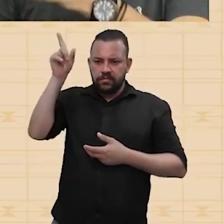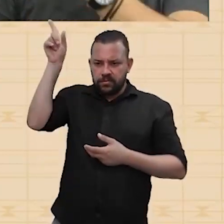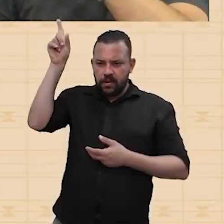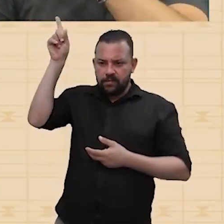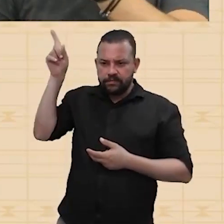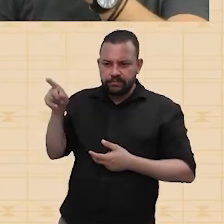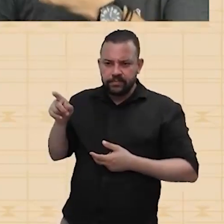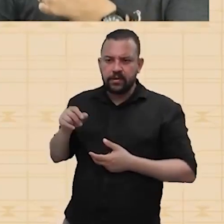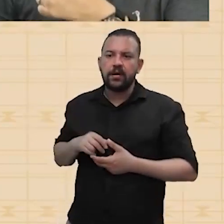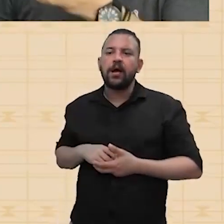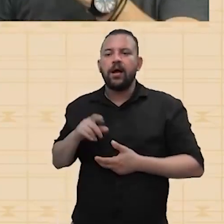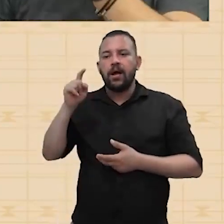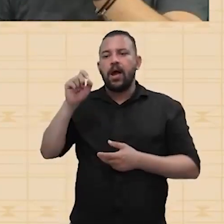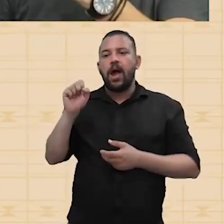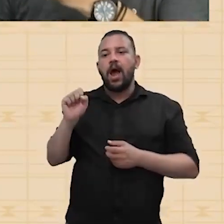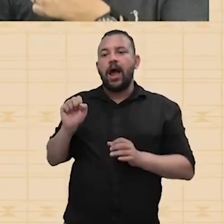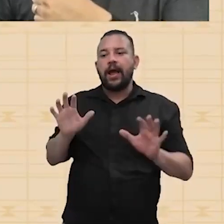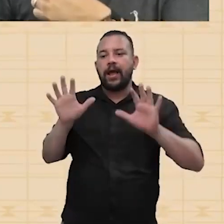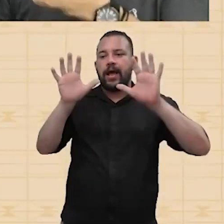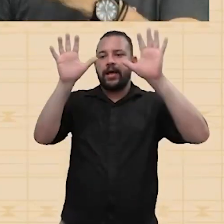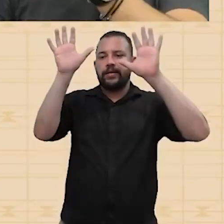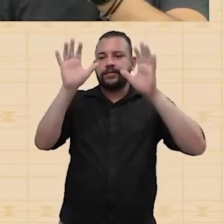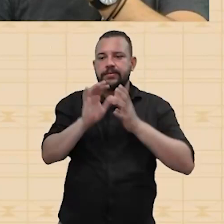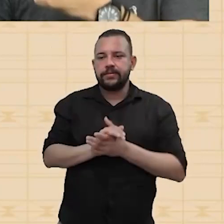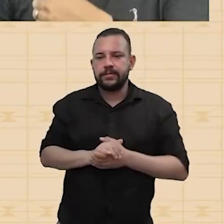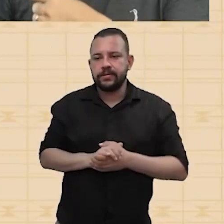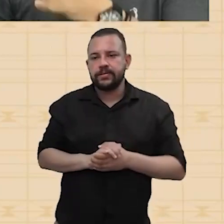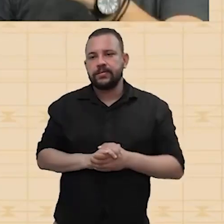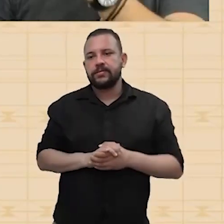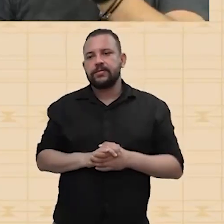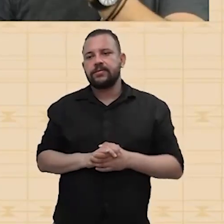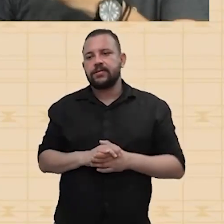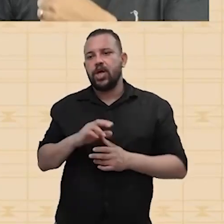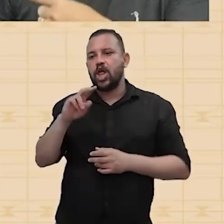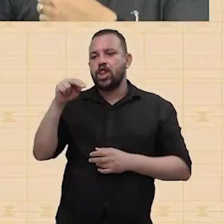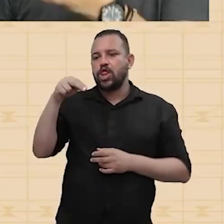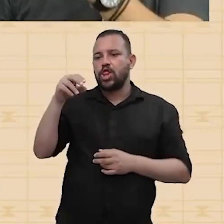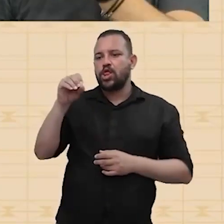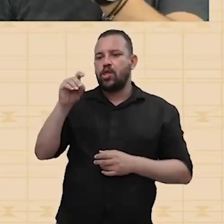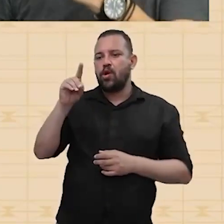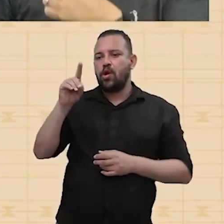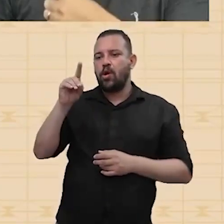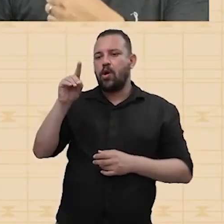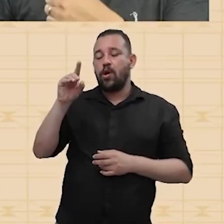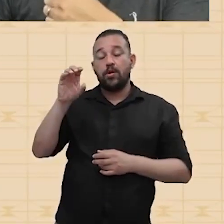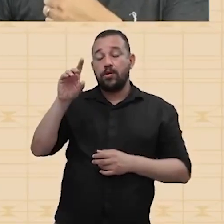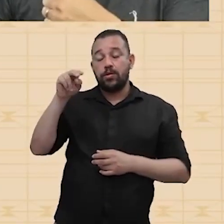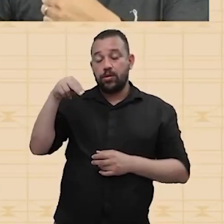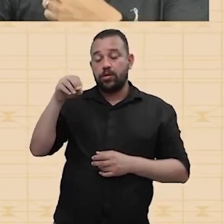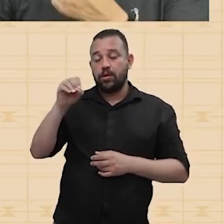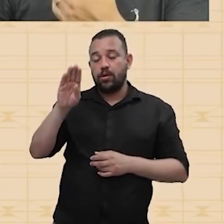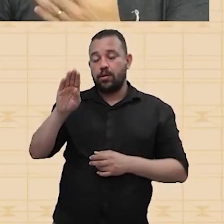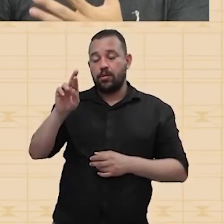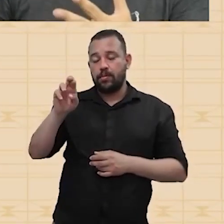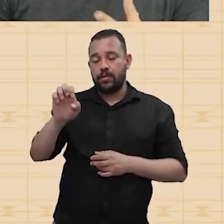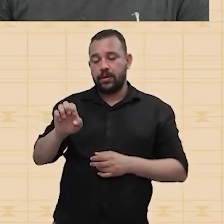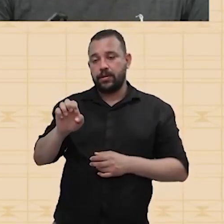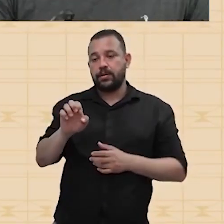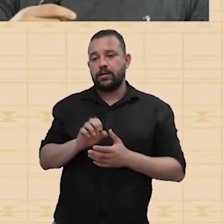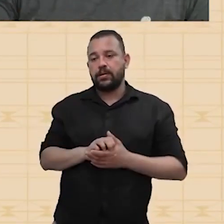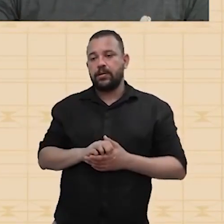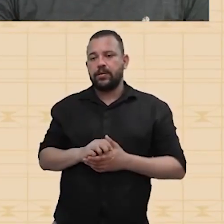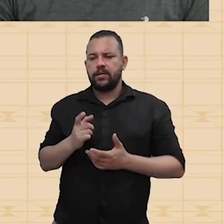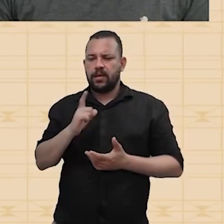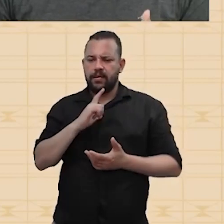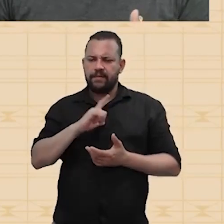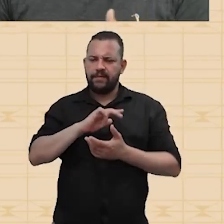Esse azulzinho são os gases nobres, hélio, neônio, argônio, criptônio, xenônio e randônio, são gases nobres. Aí com ele tem alguns